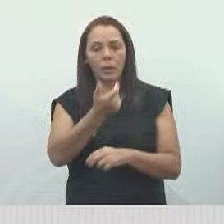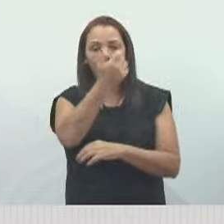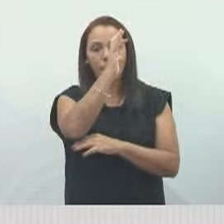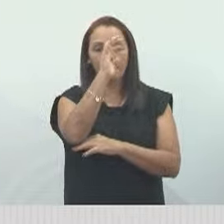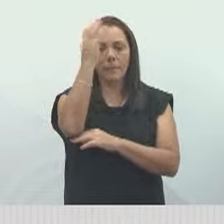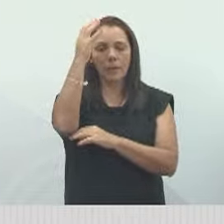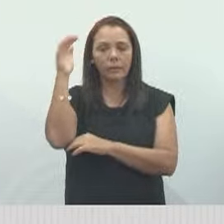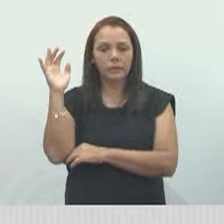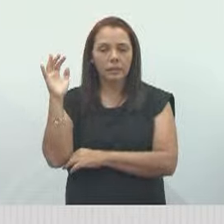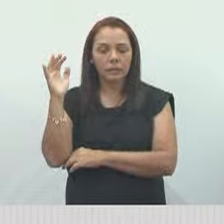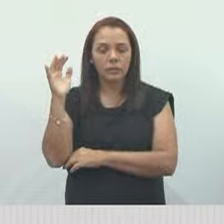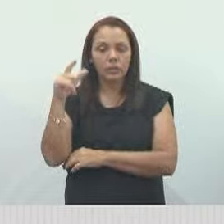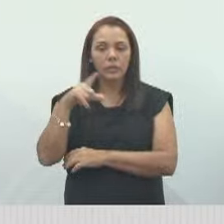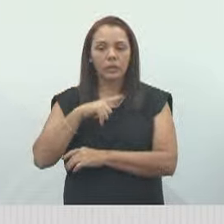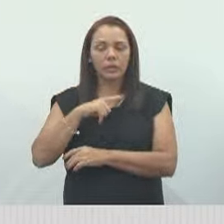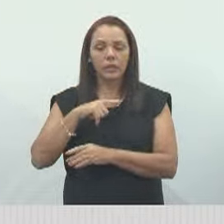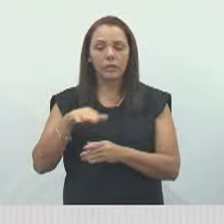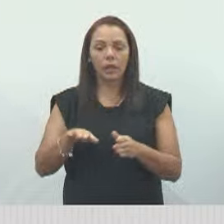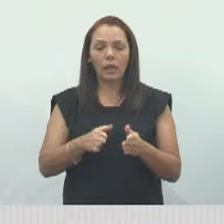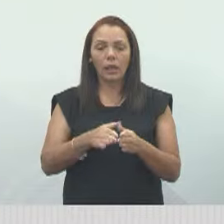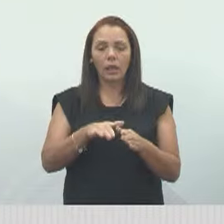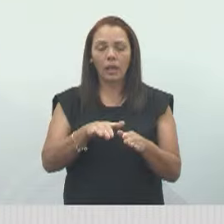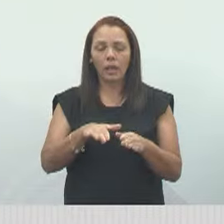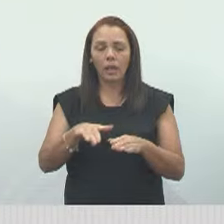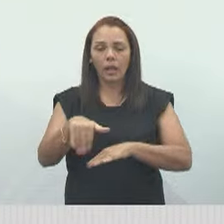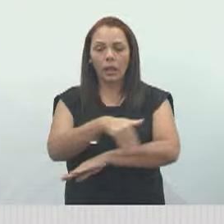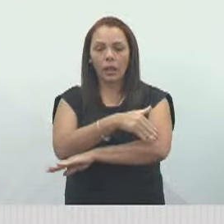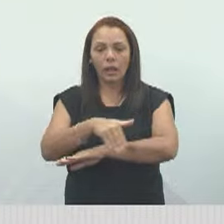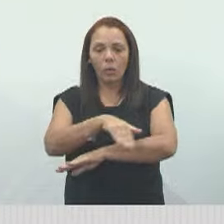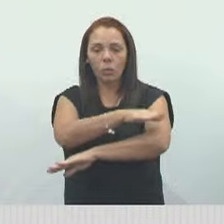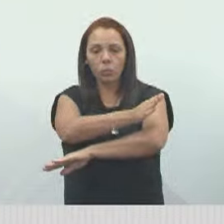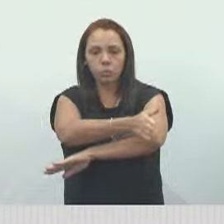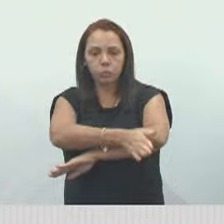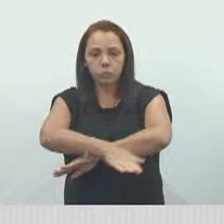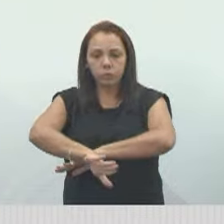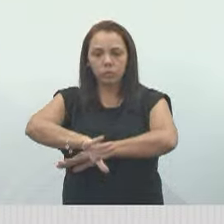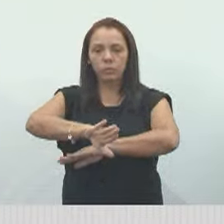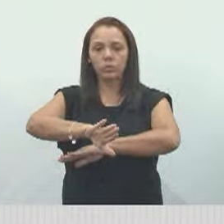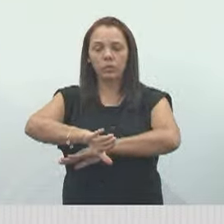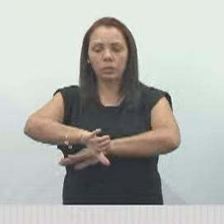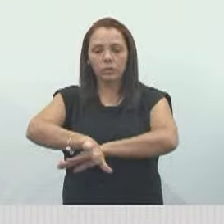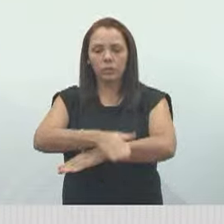onde apareceu um afundamento. E nós estivemos lá conversando